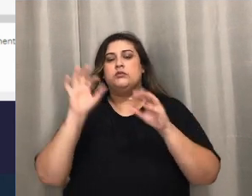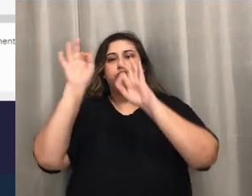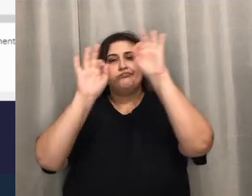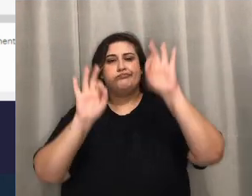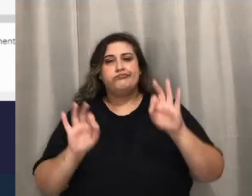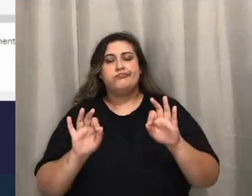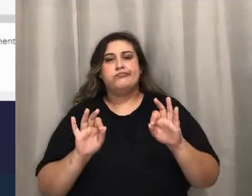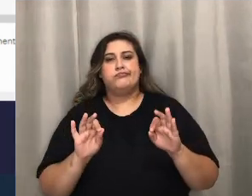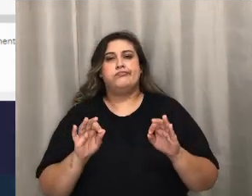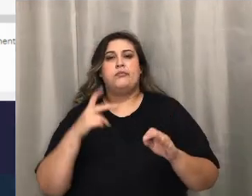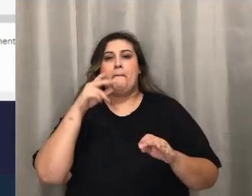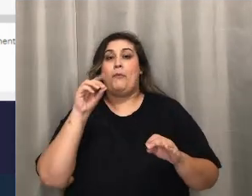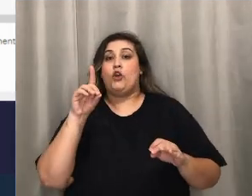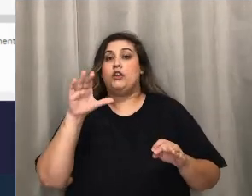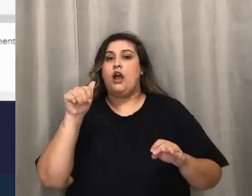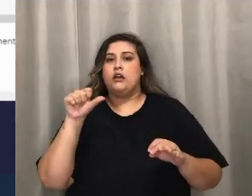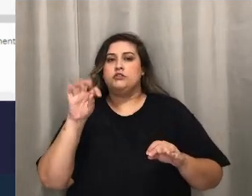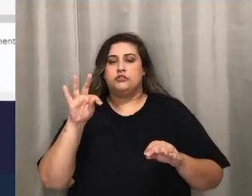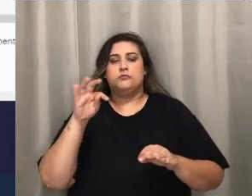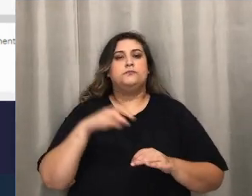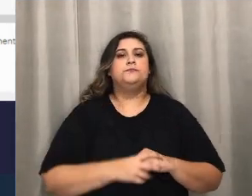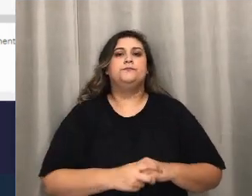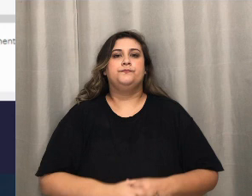os nossos podcasts.